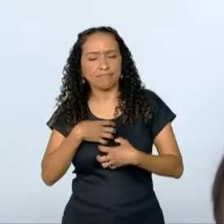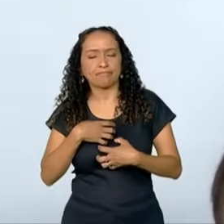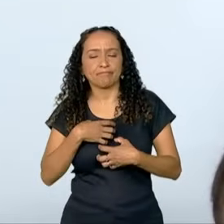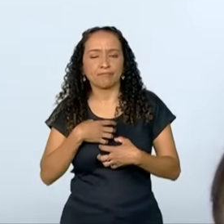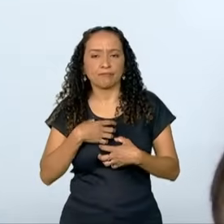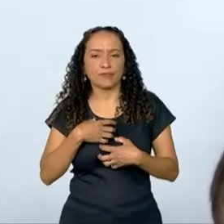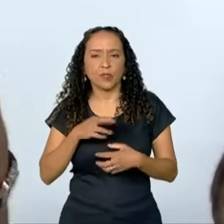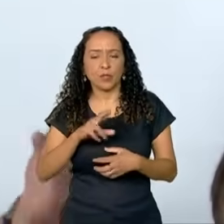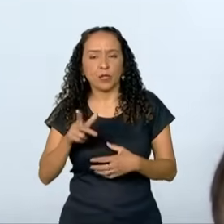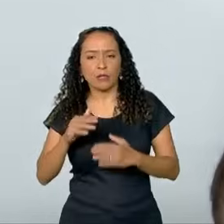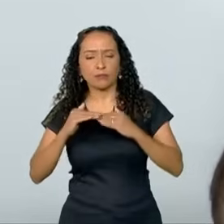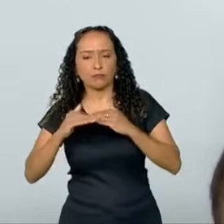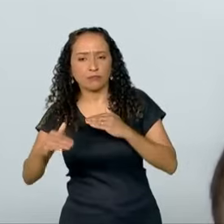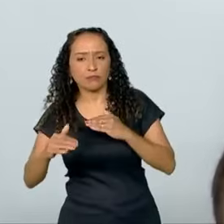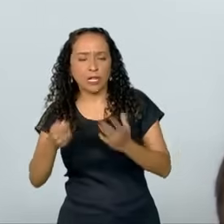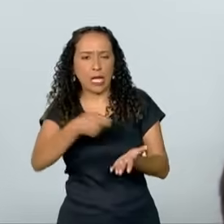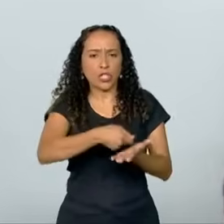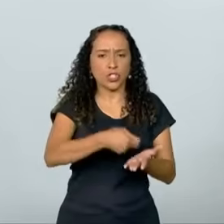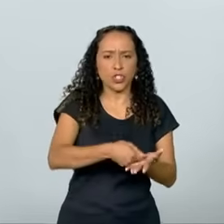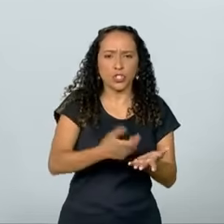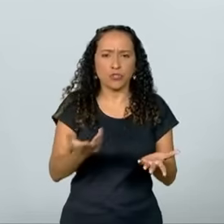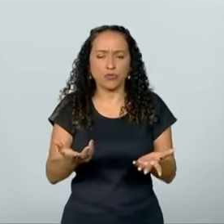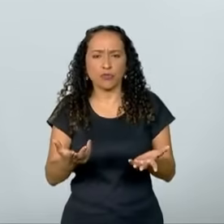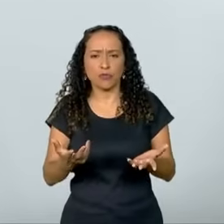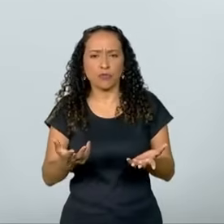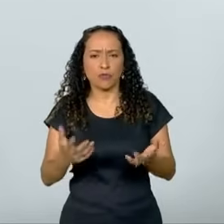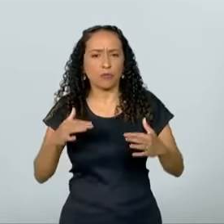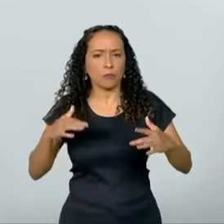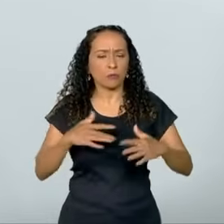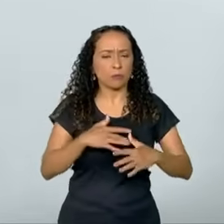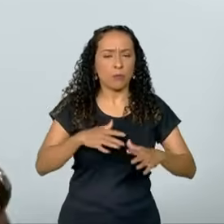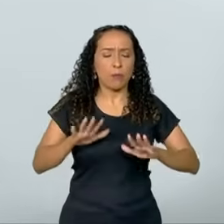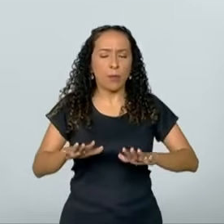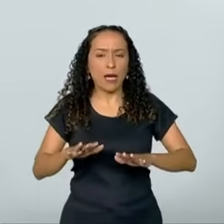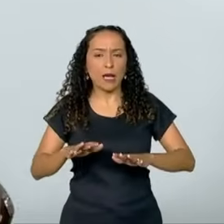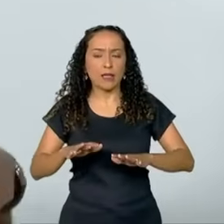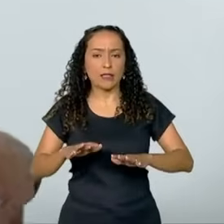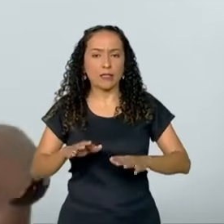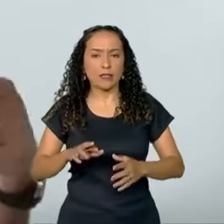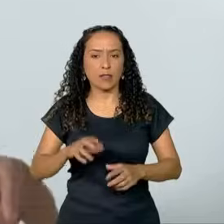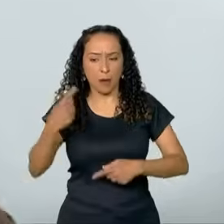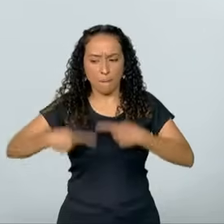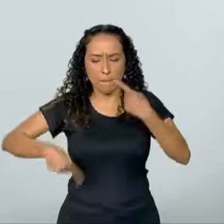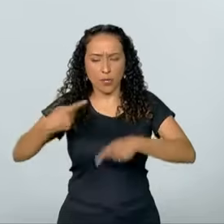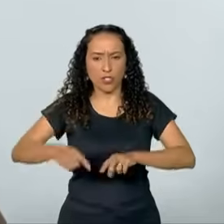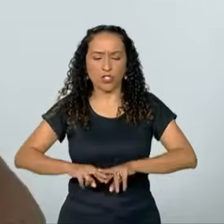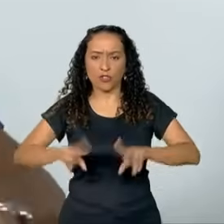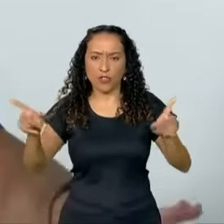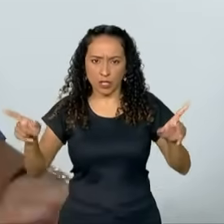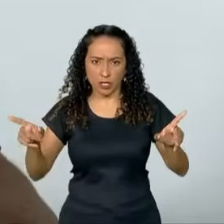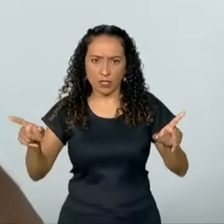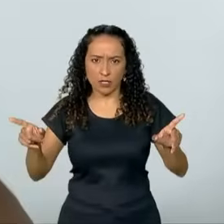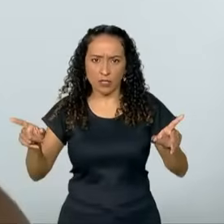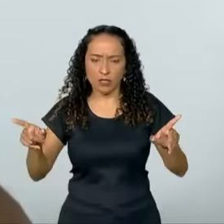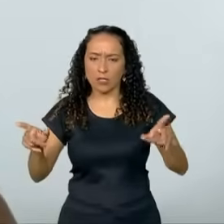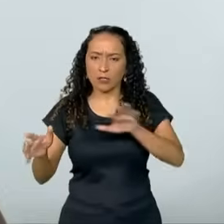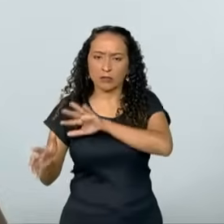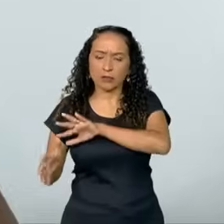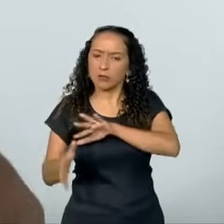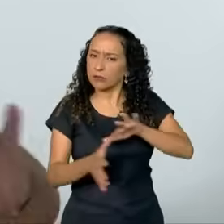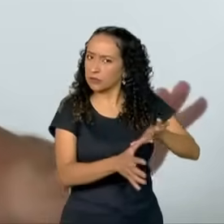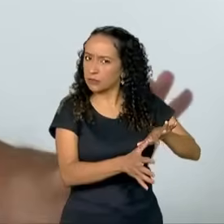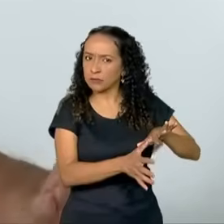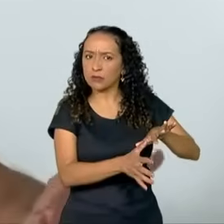mais passivos, outros são mais ativos. Mas as diferenças políticas nesse momento e em momentos como esse, elas têm que ficar realmente,